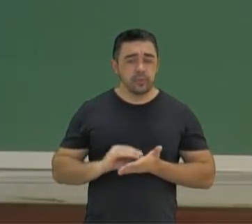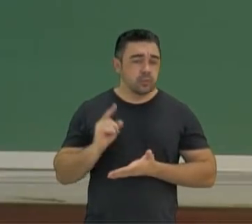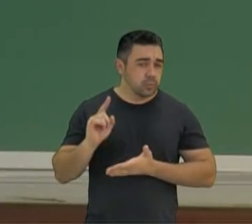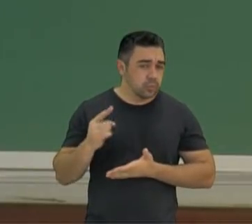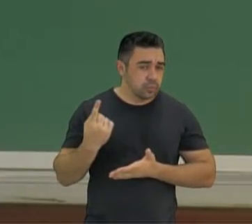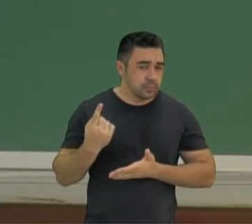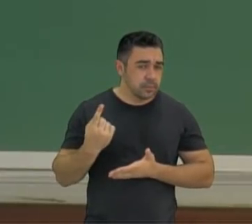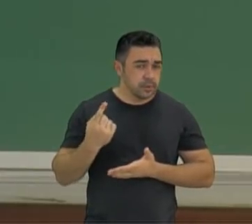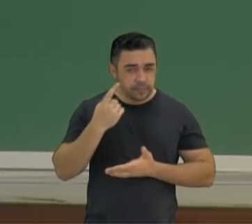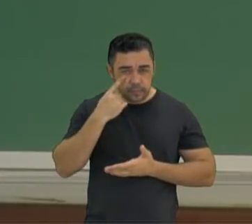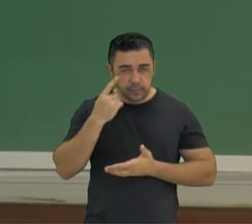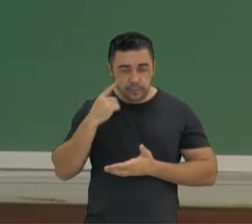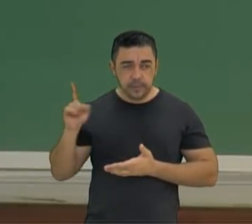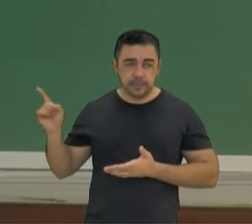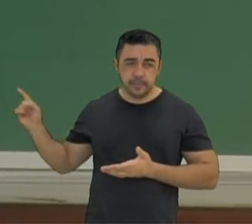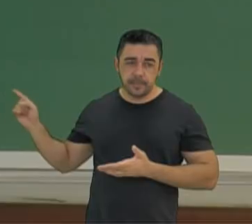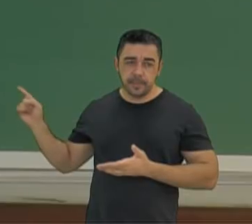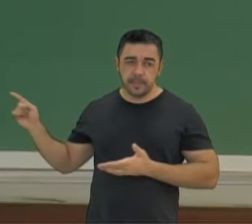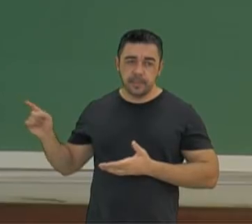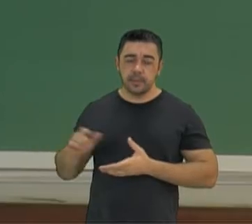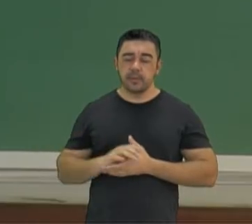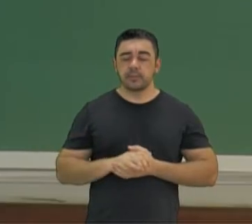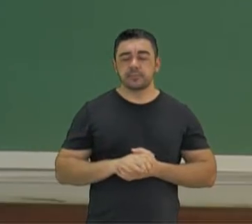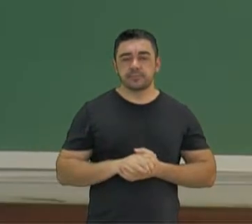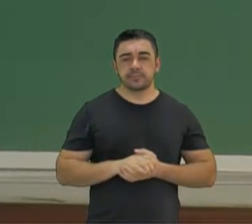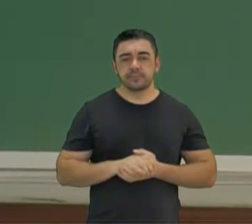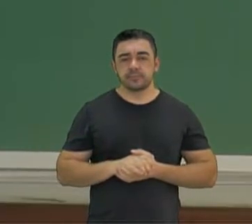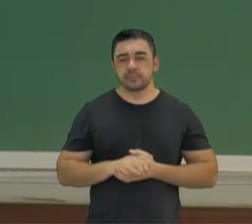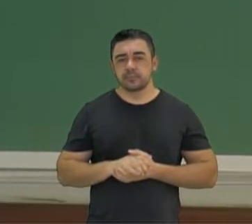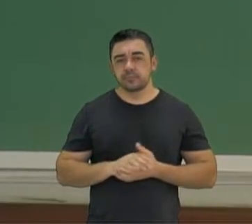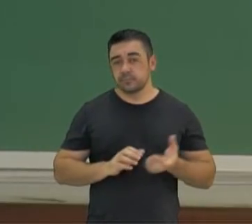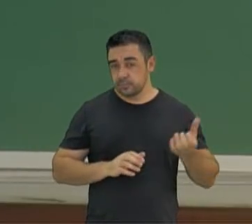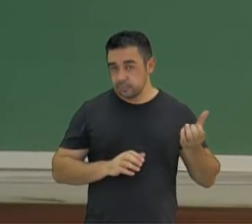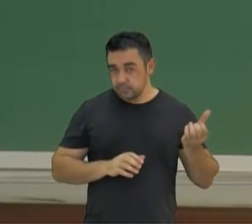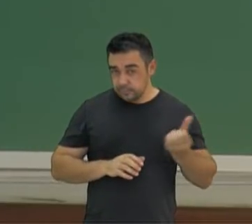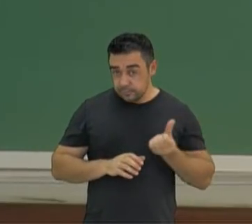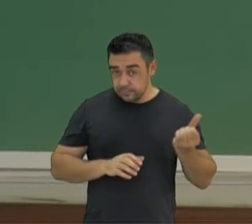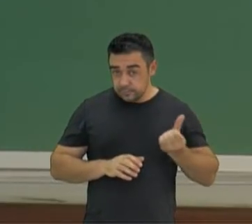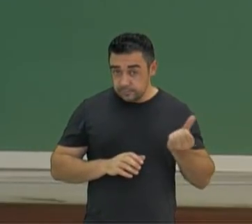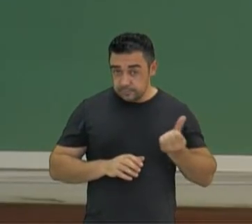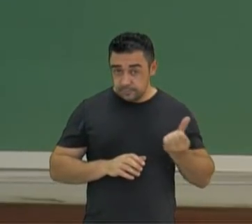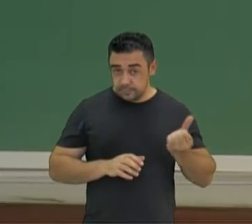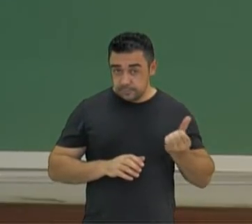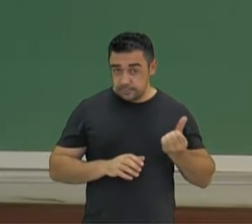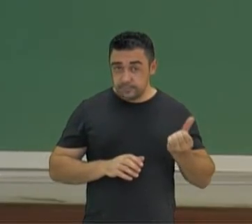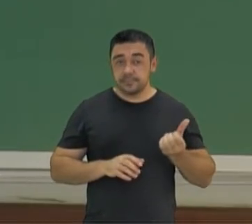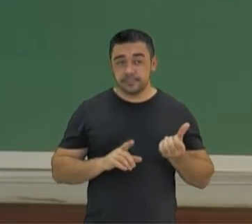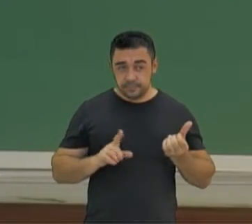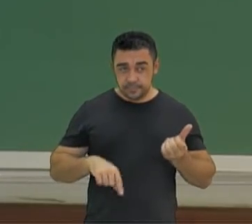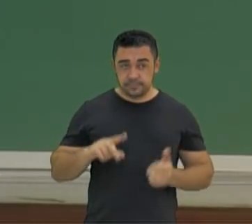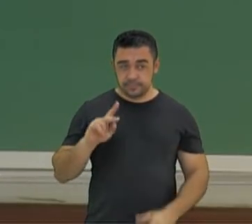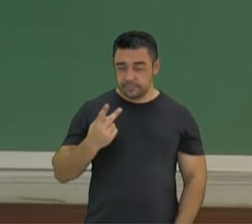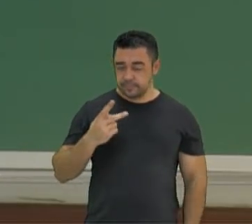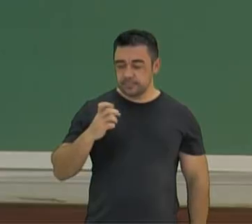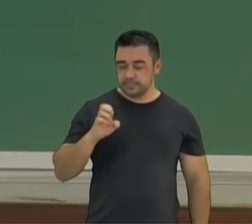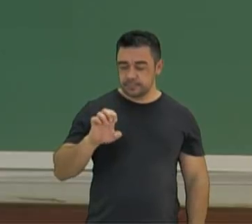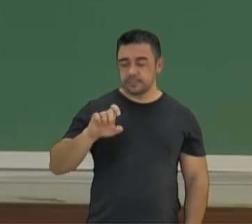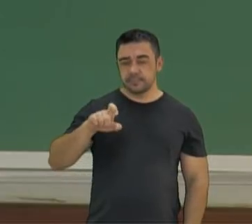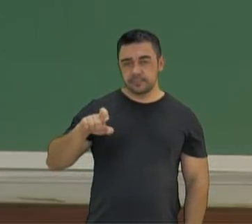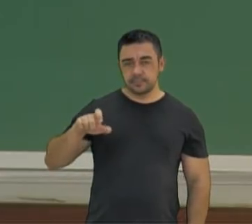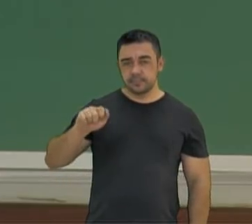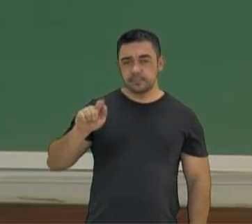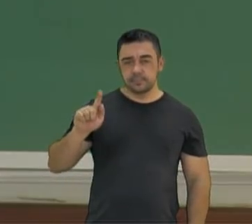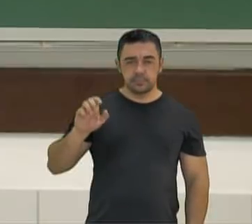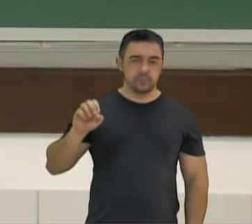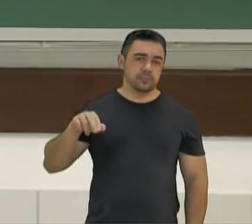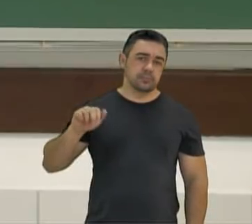mas vamos conferir na figura? 1, 2, 3, 4, 5, 6. Realmente é um hexágono. Então, eu